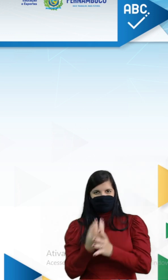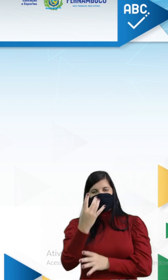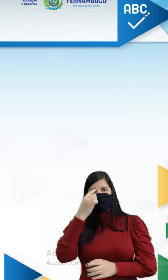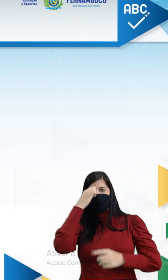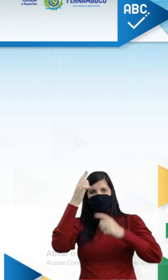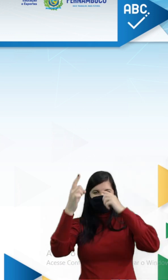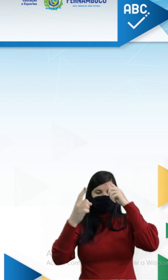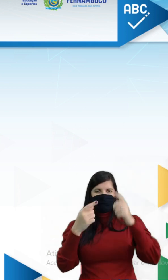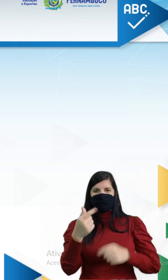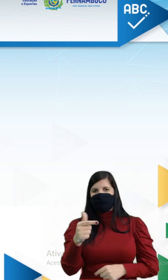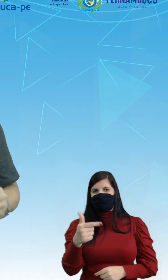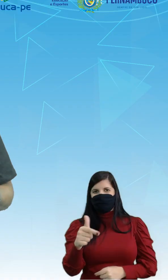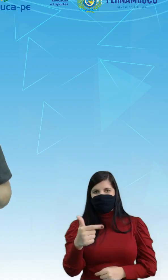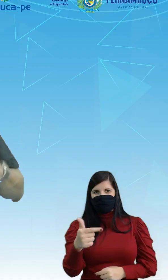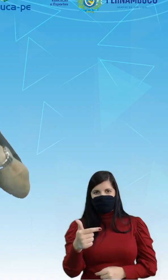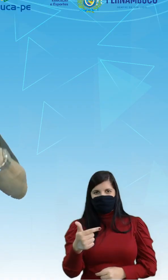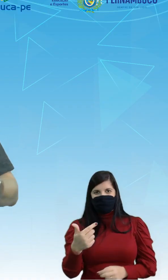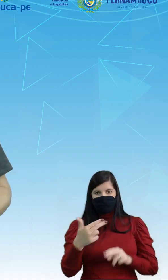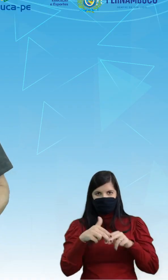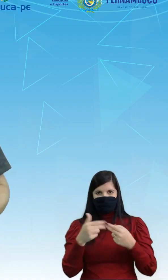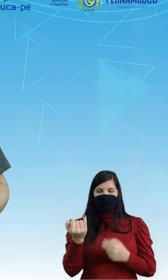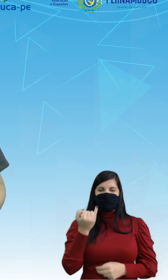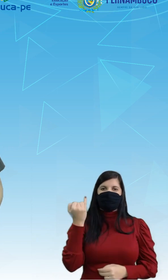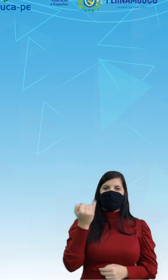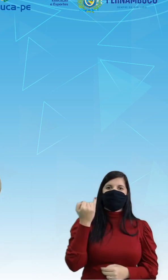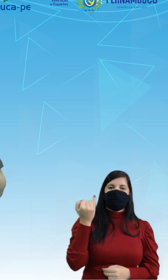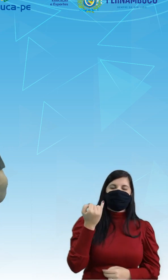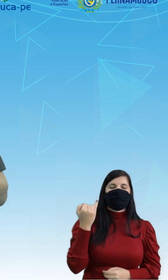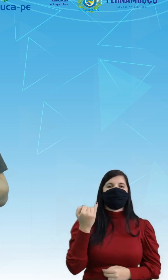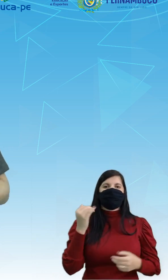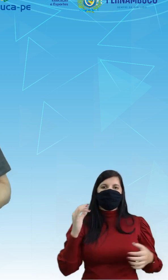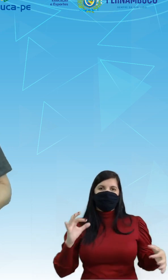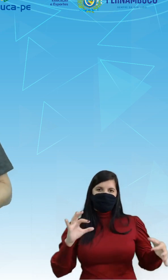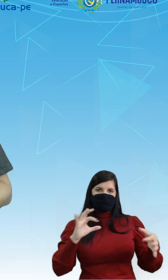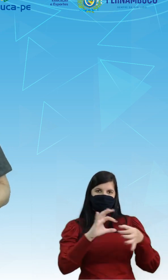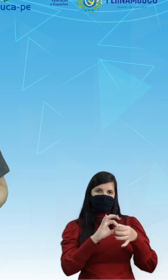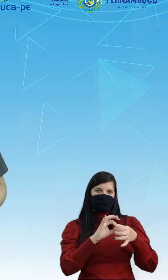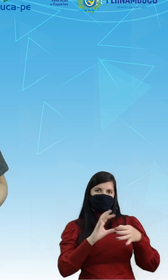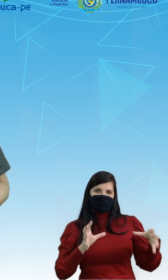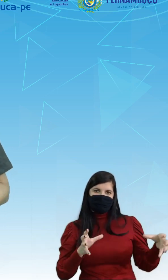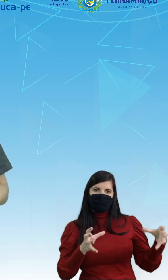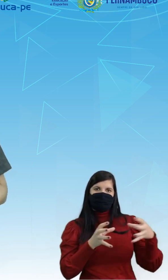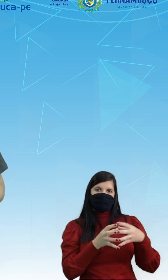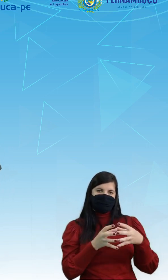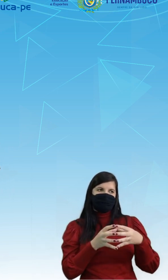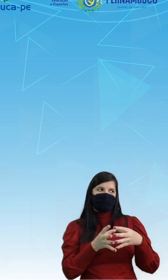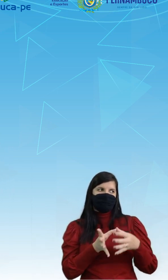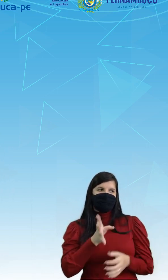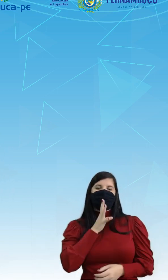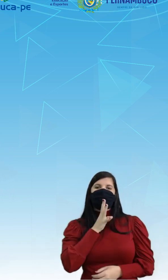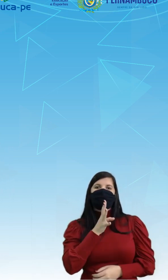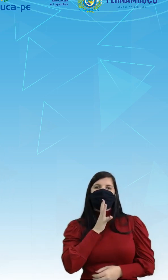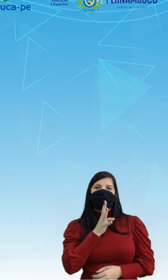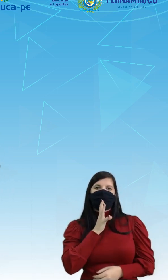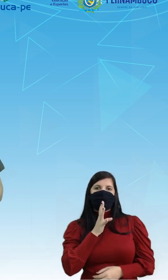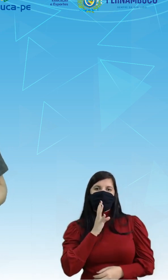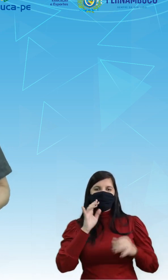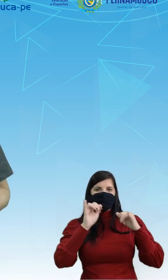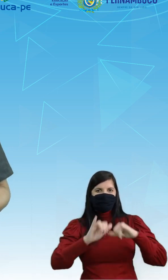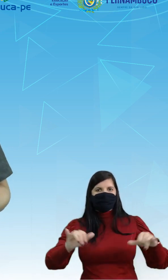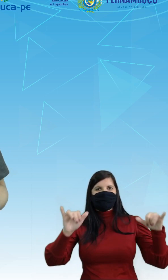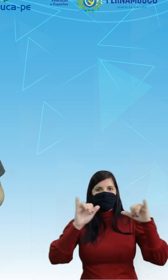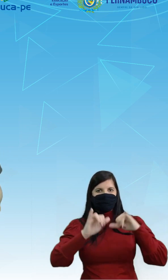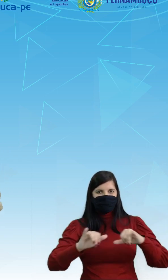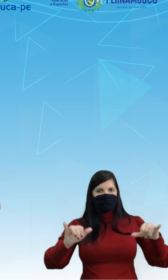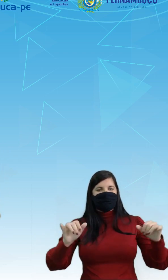individual. Então veja só a importância de se ter, de se conhecer, certo? Justamente as